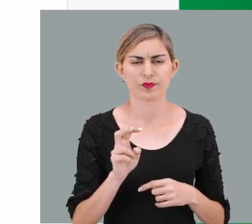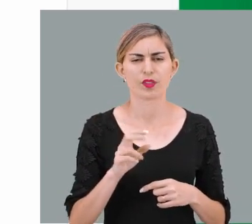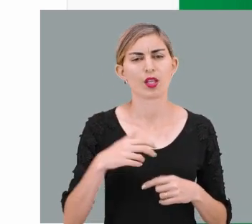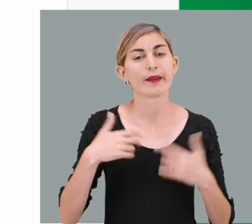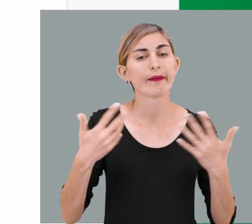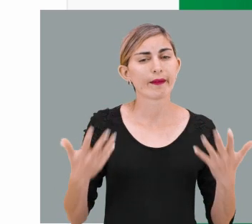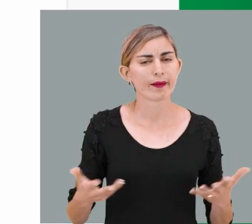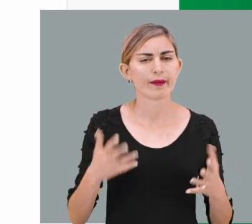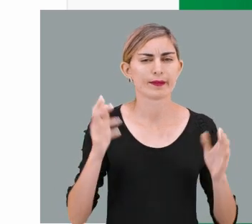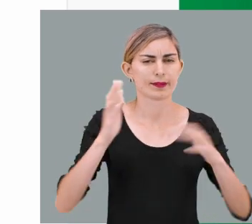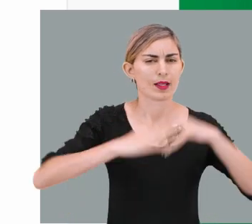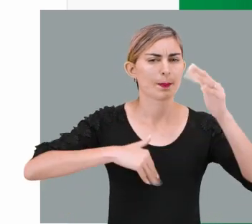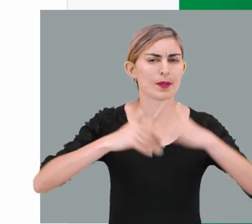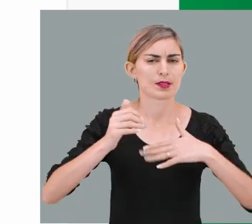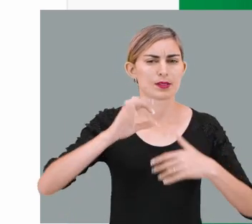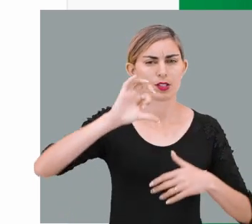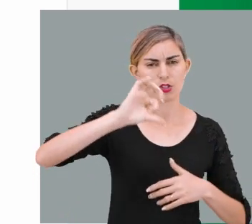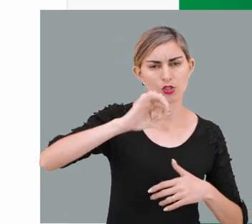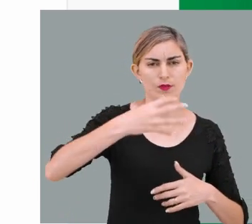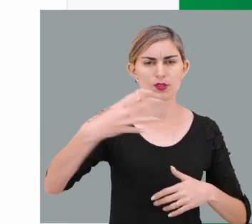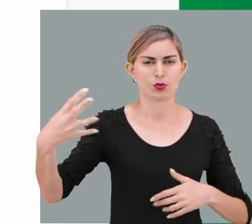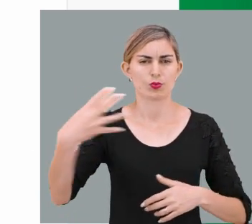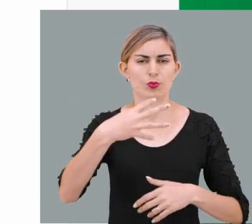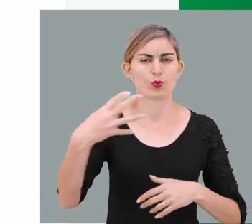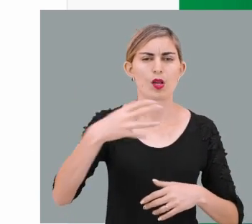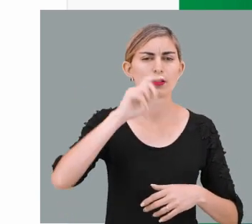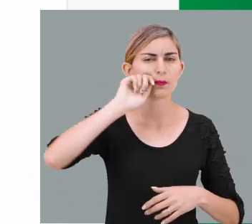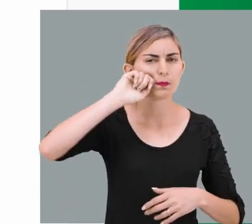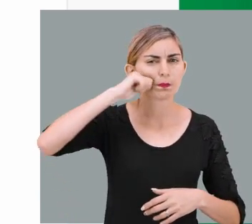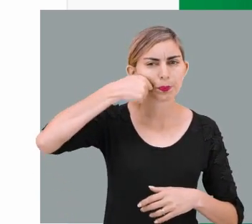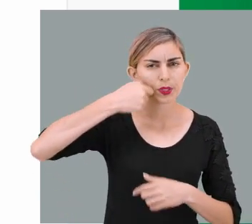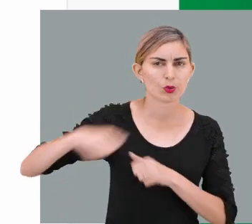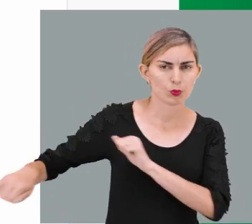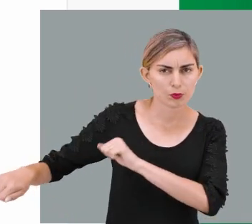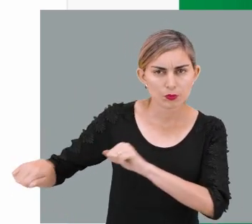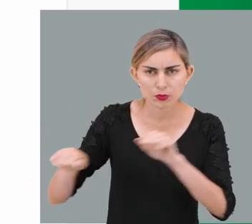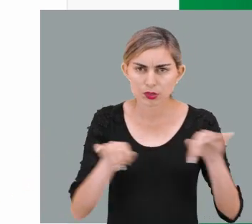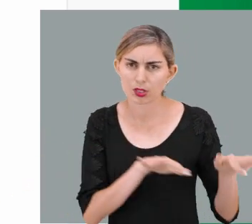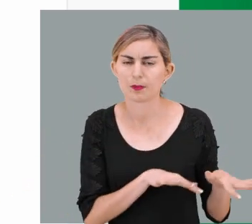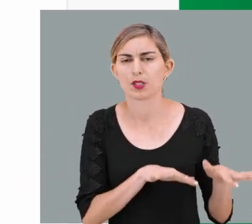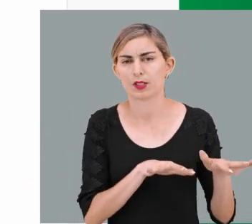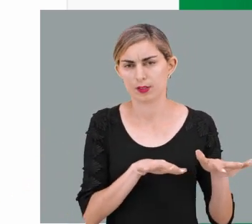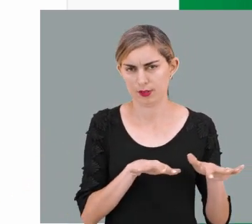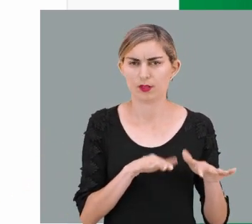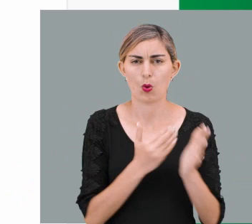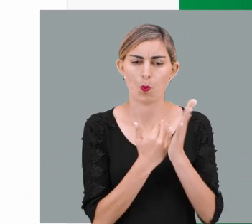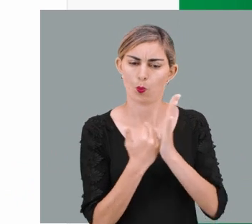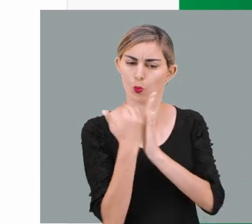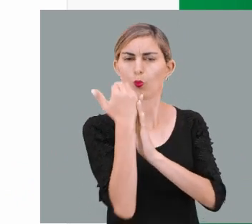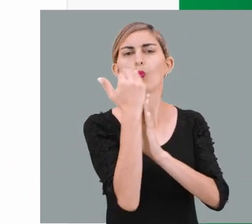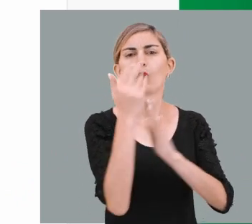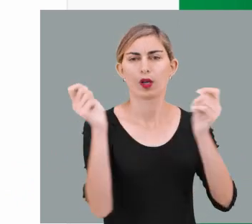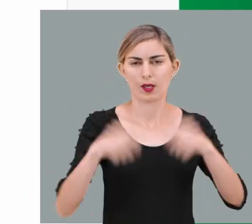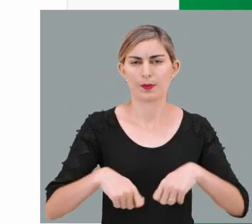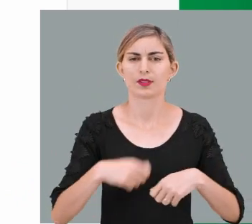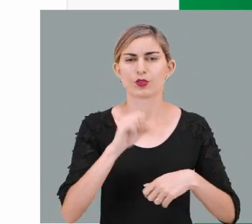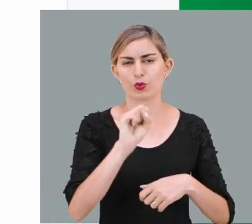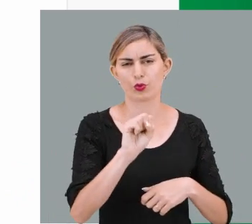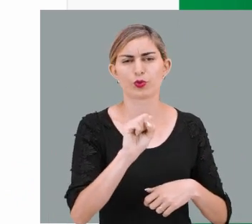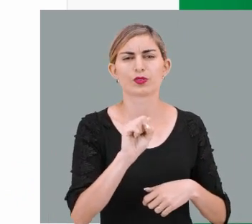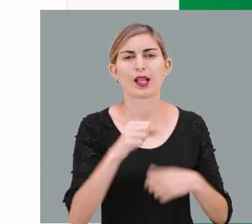demanda. E aí, a capacidade passaria a ser de 944 unidades por semana, o que excede a capacidade